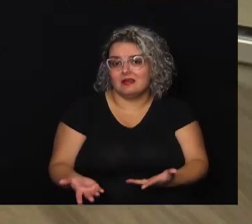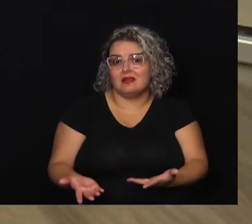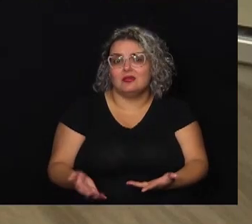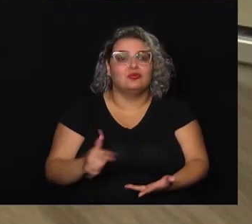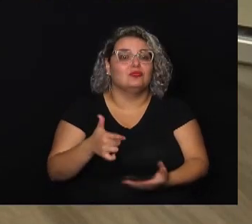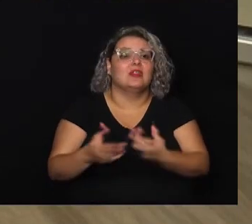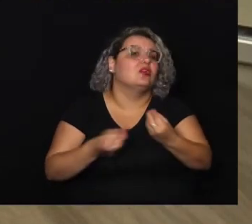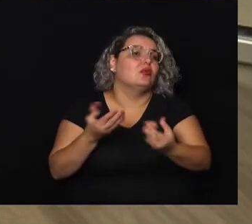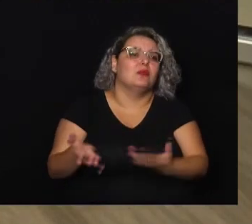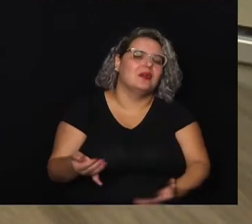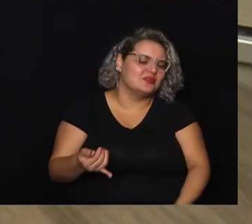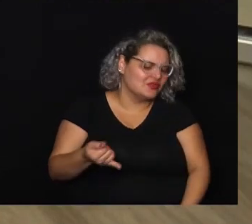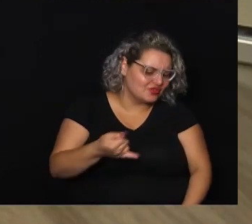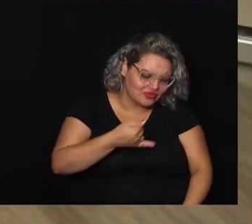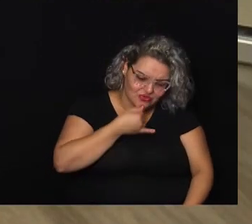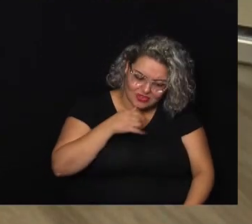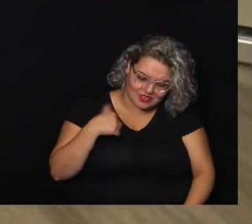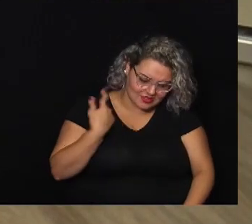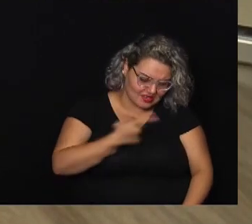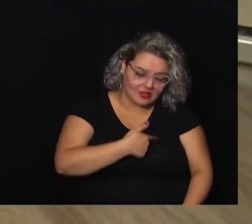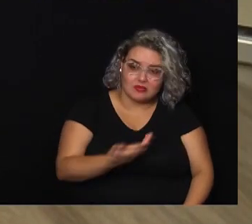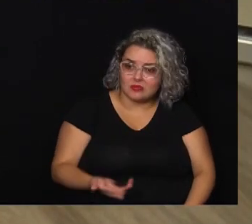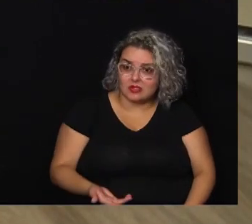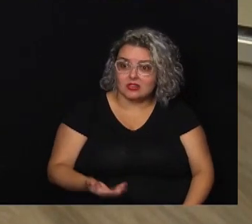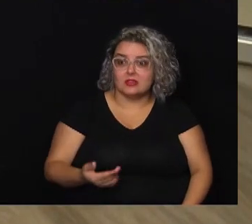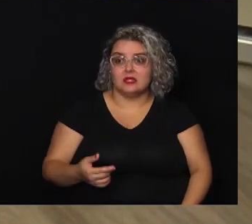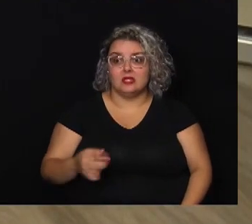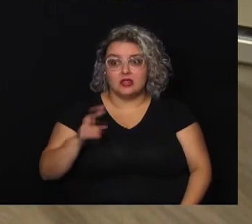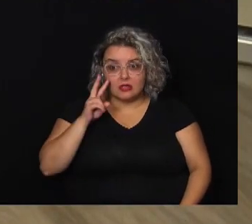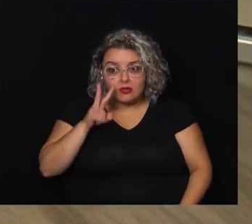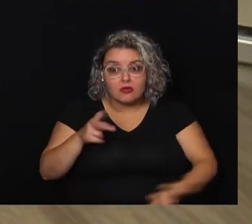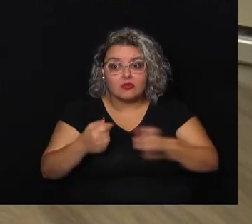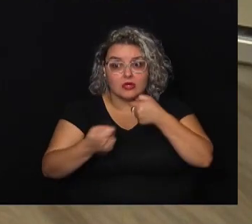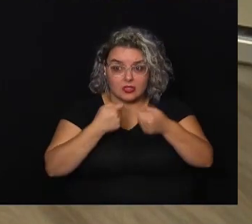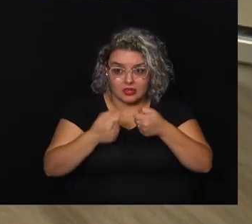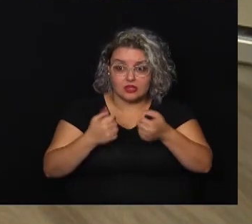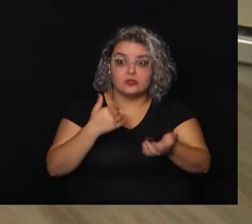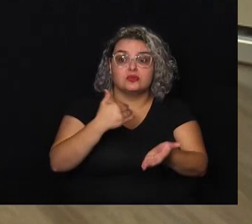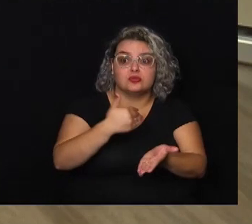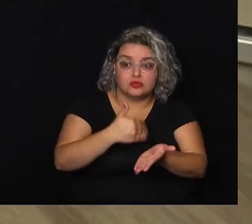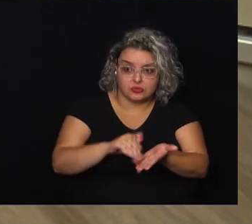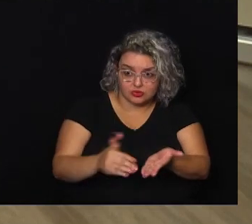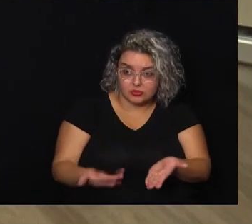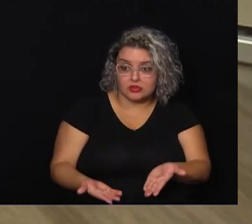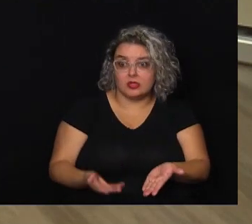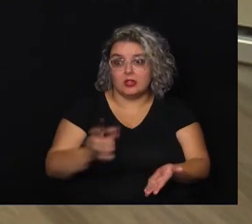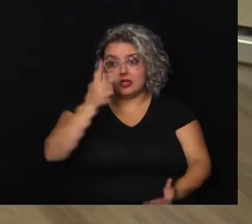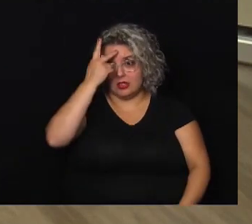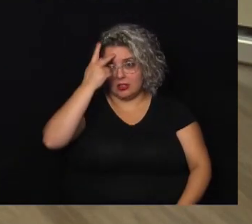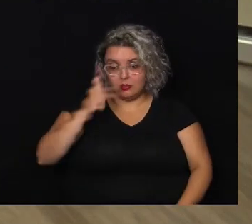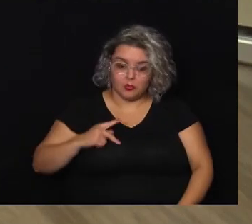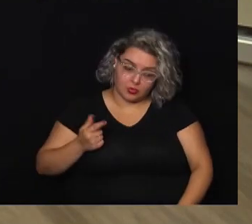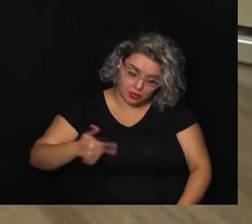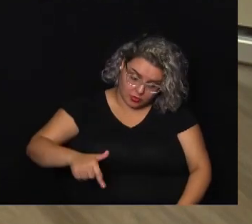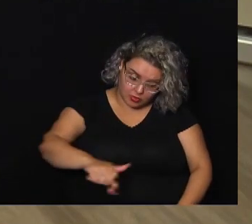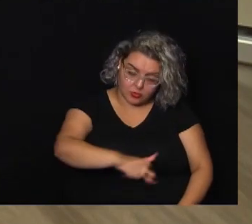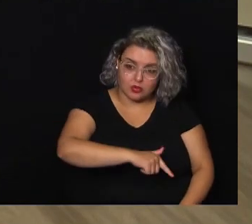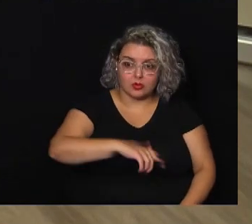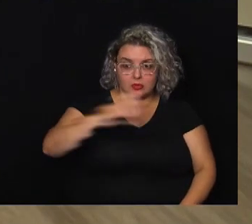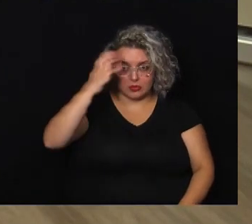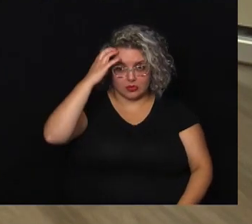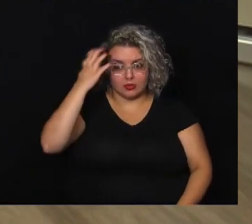derramado. A gente lamenta, eu vi a entrevista do secretário, a própria Lagoa do Taquaral, ela